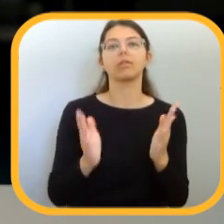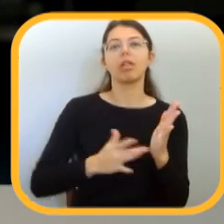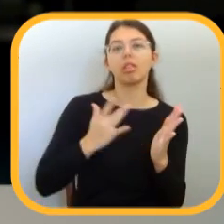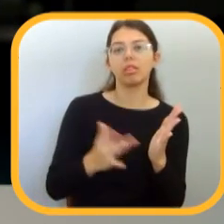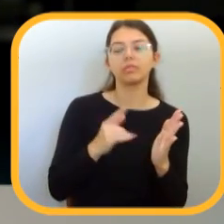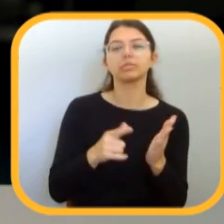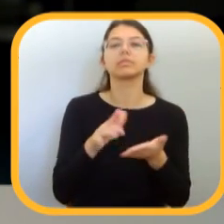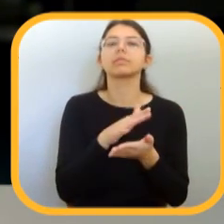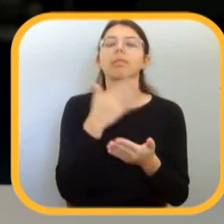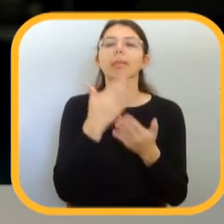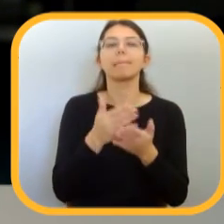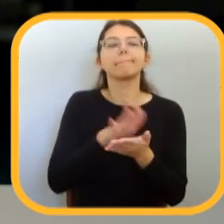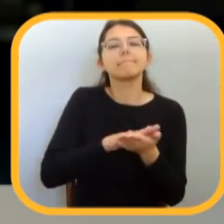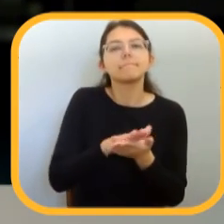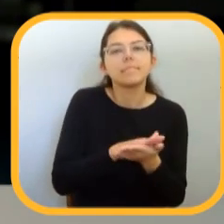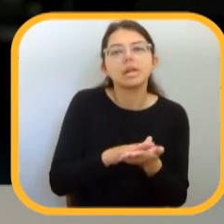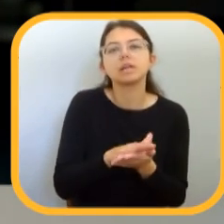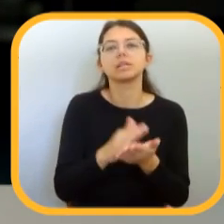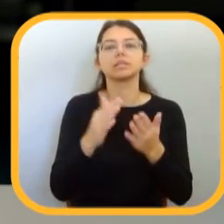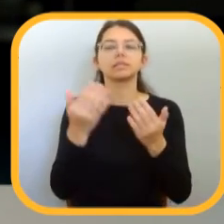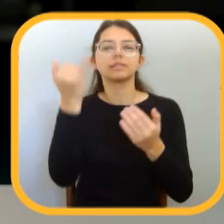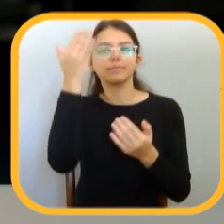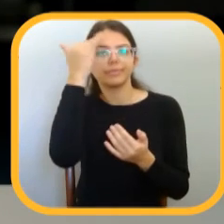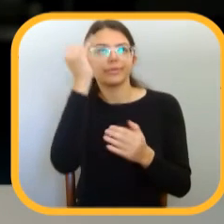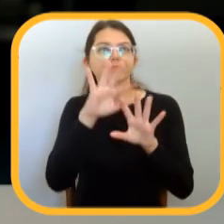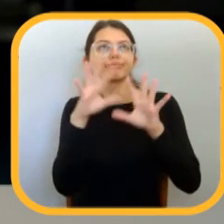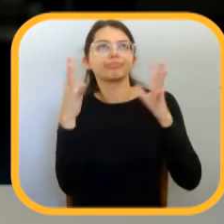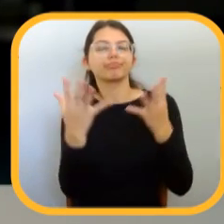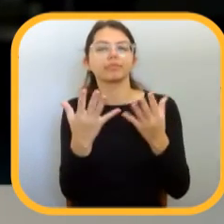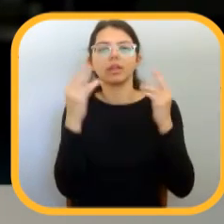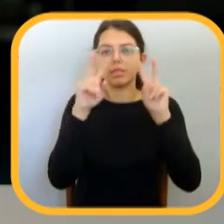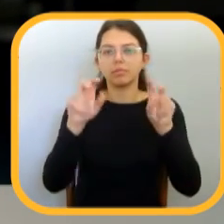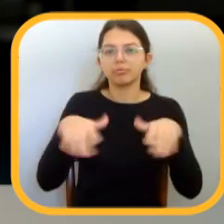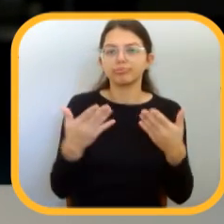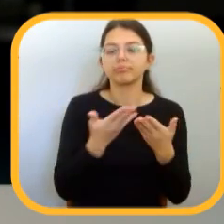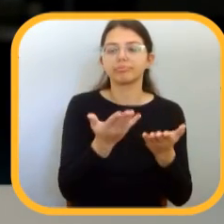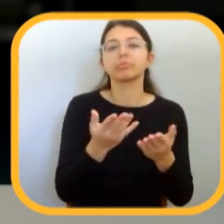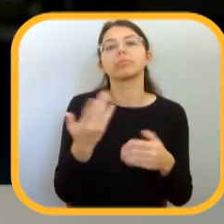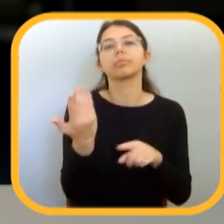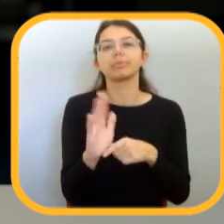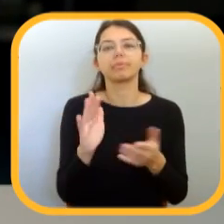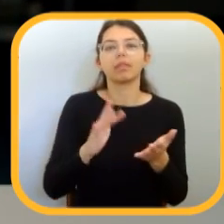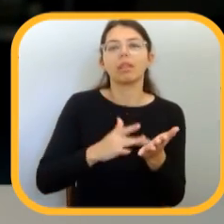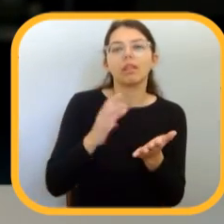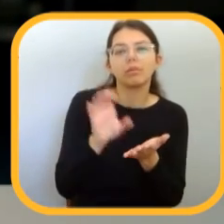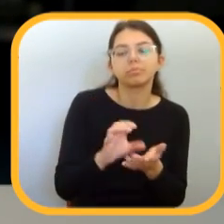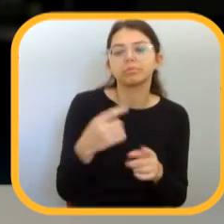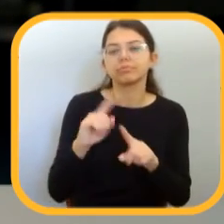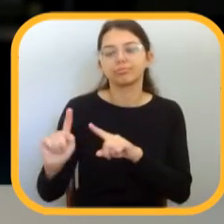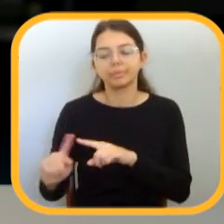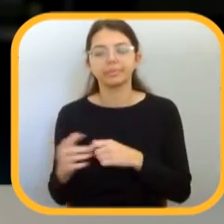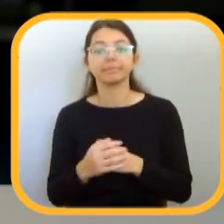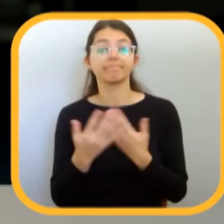estão associadas a livros que ofereçam bases e ajudem a formar uma ideia geral de um assunto, por exemplo, as enciclopédias ou os